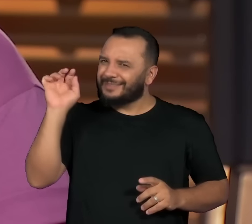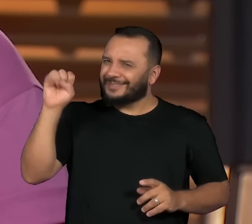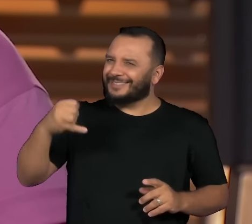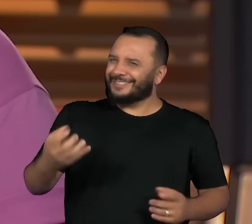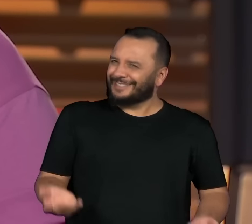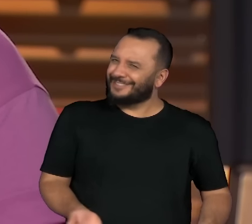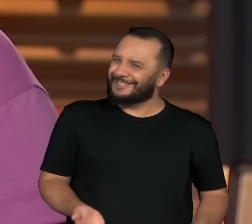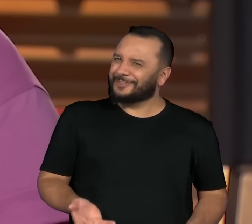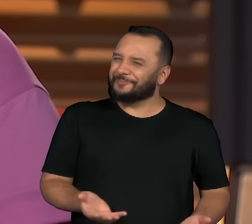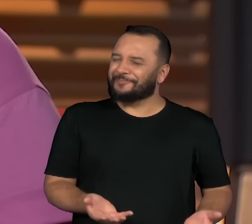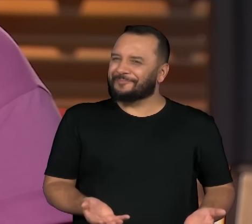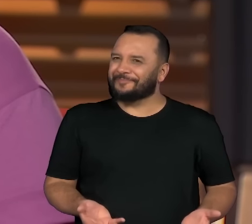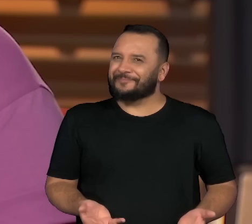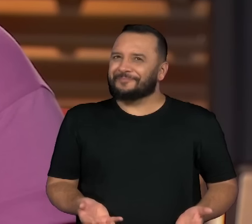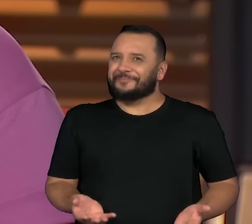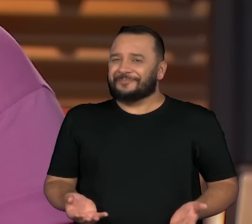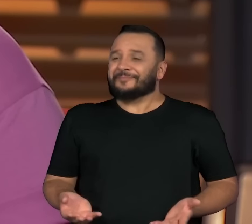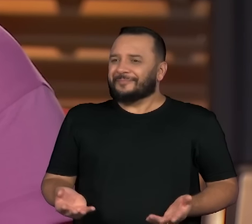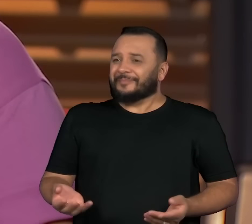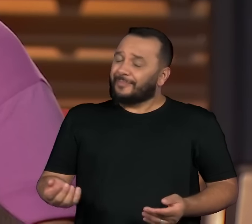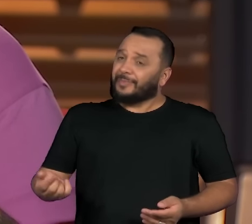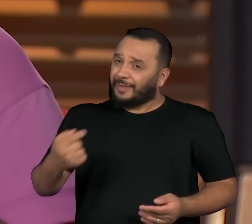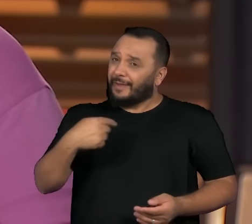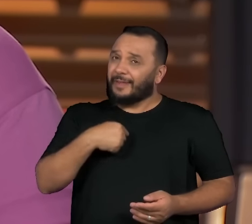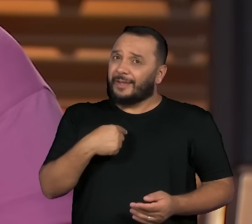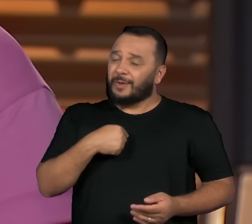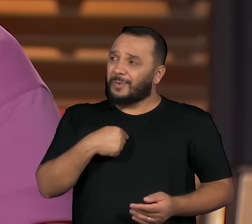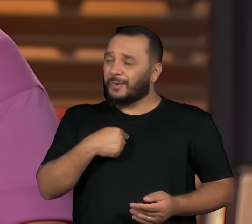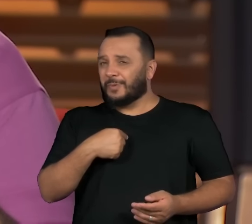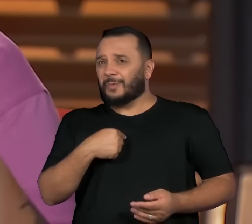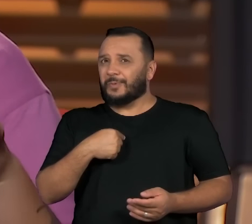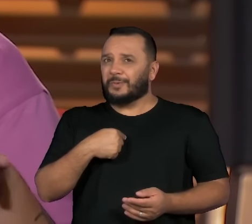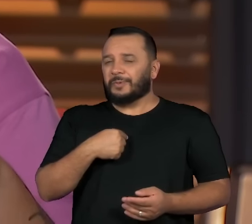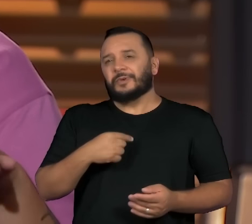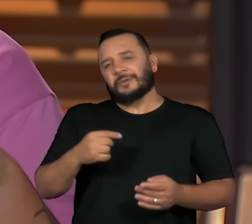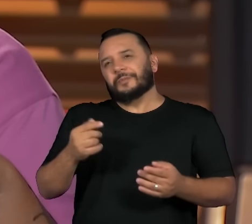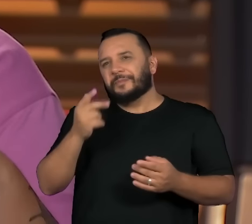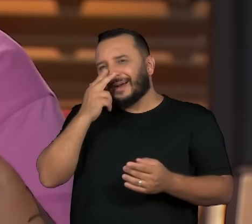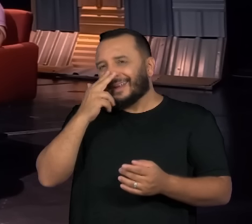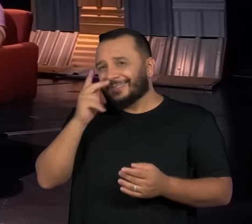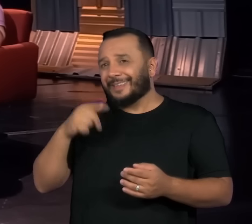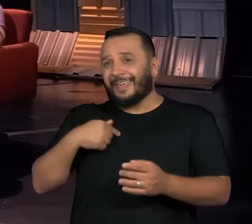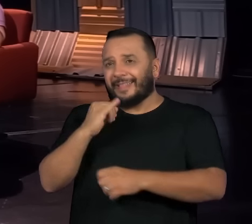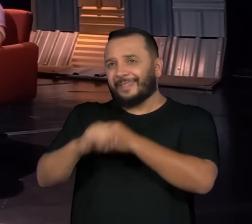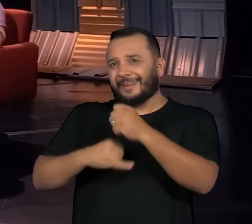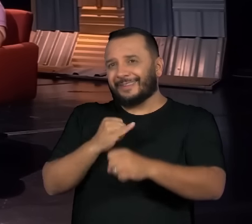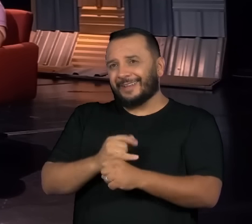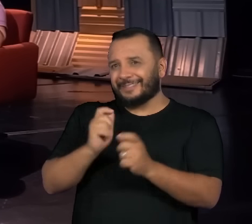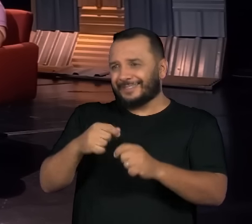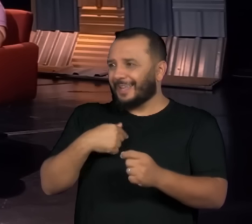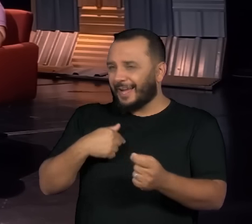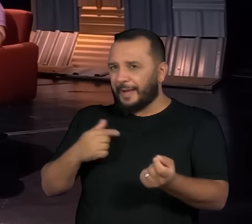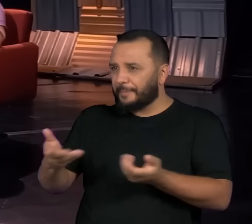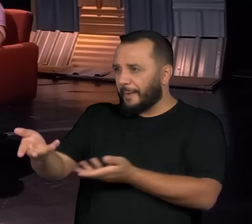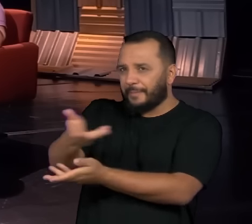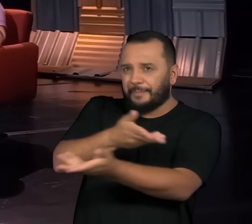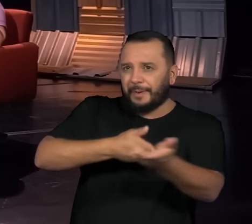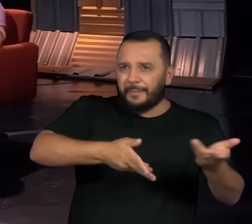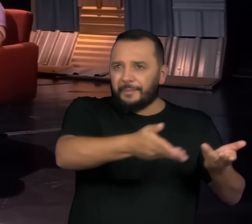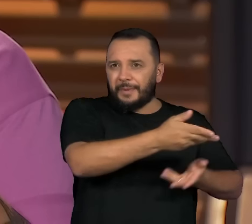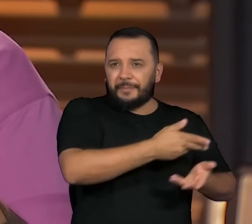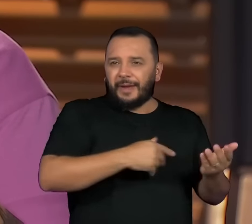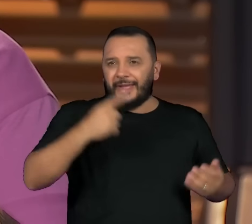Eu acho que a gente é um reflexo muito dessa horizontalização que a internet deu para a produção de quadrinho. Porque antes